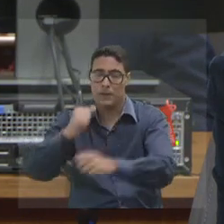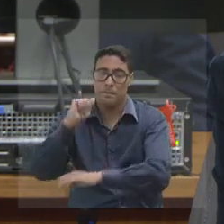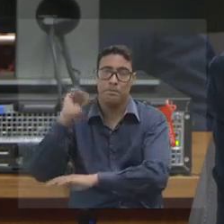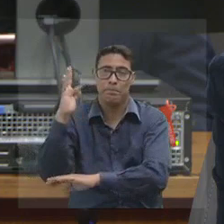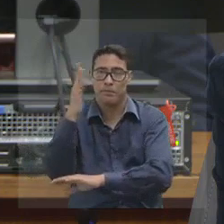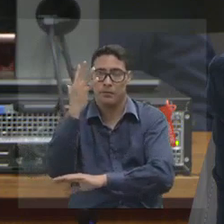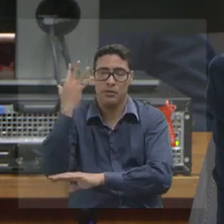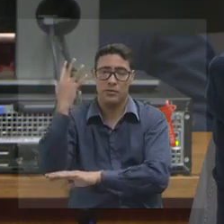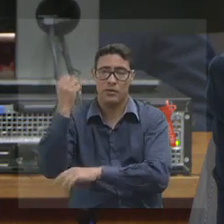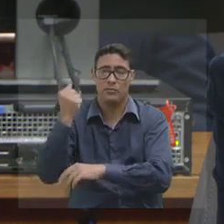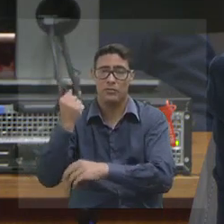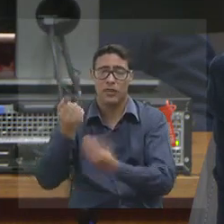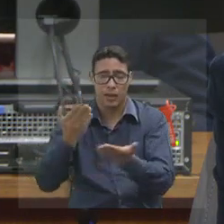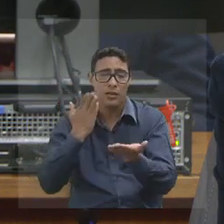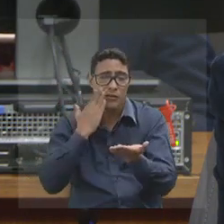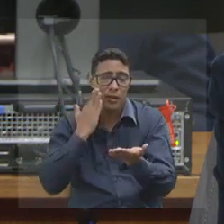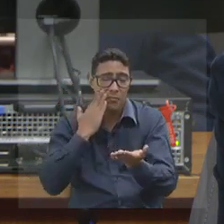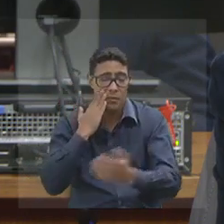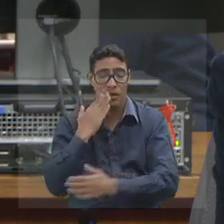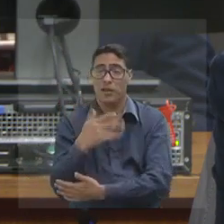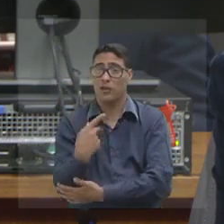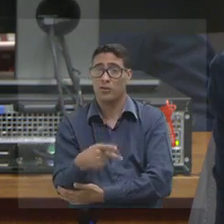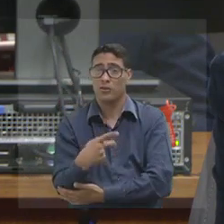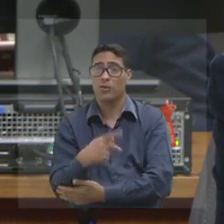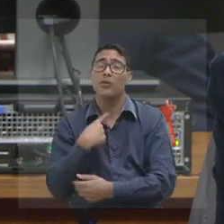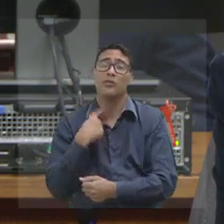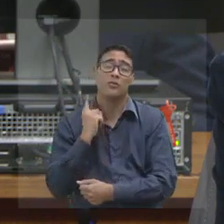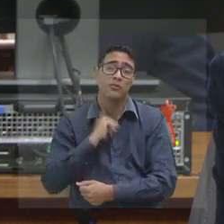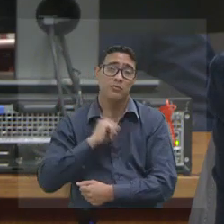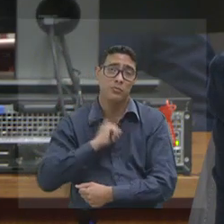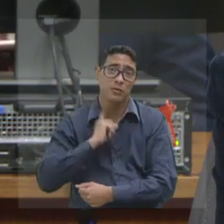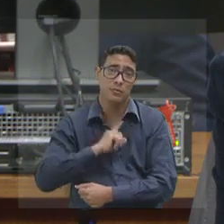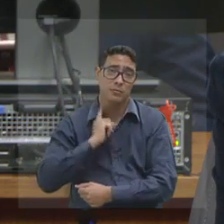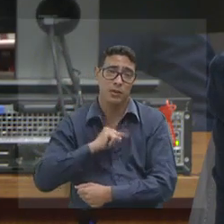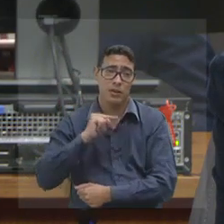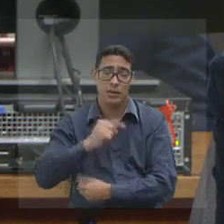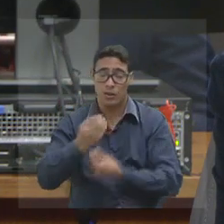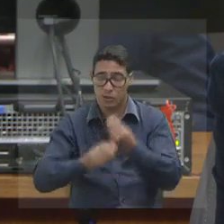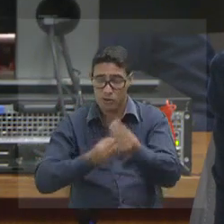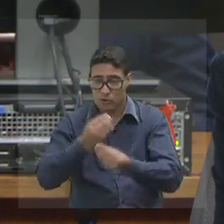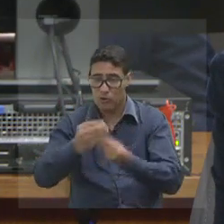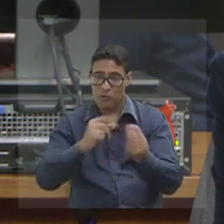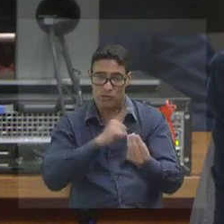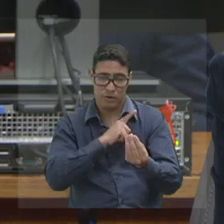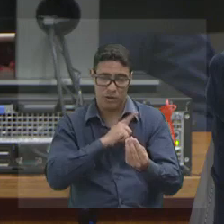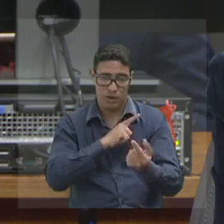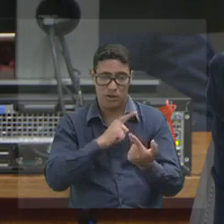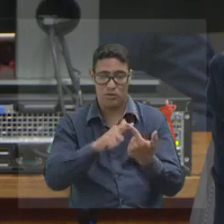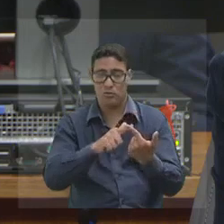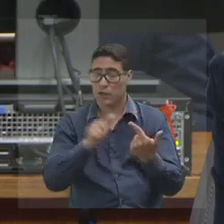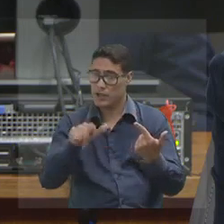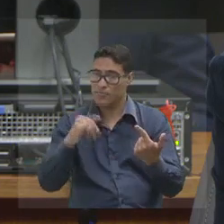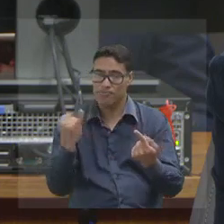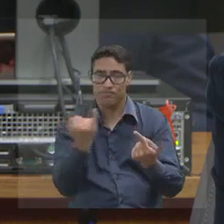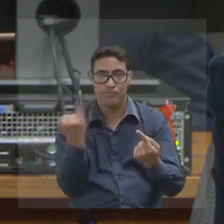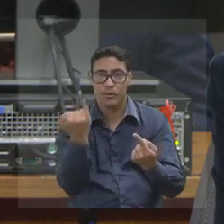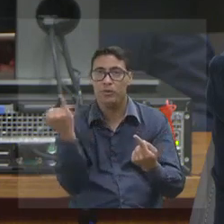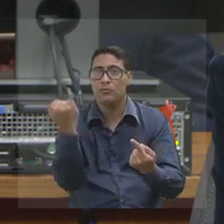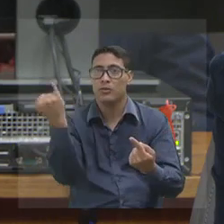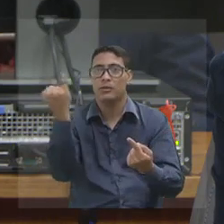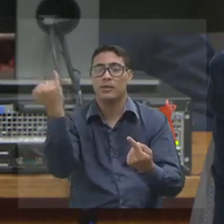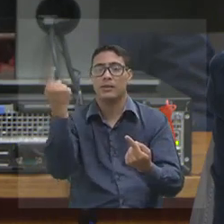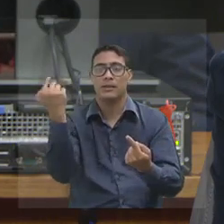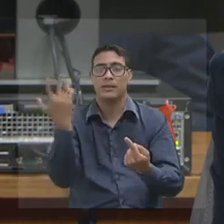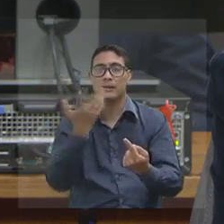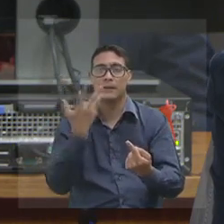o nosso estado em relação a essa prática que eu entendo que é extremamente importante para nós